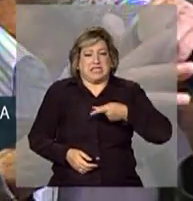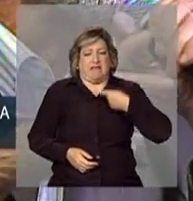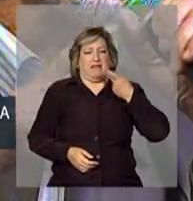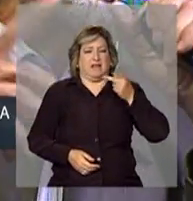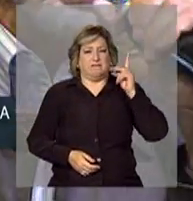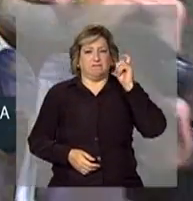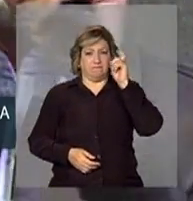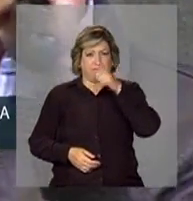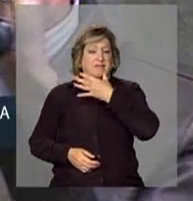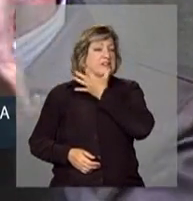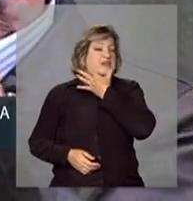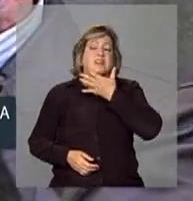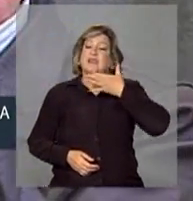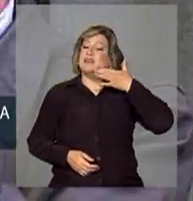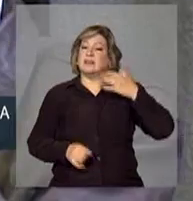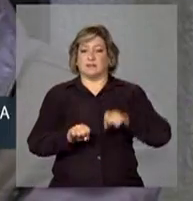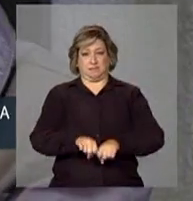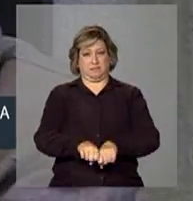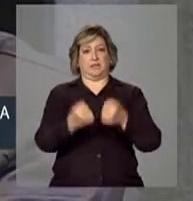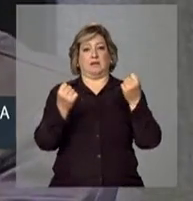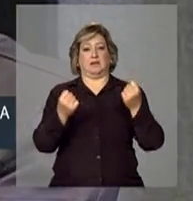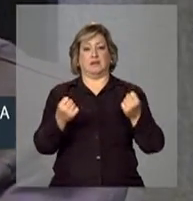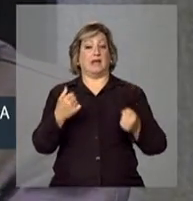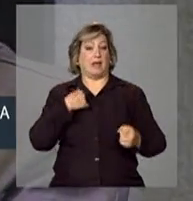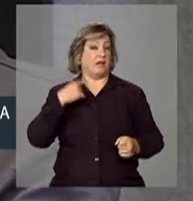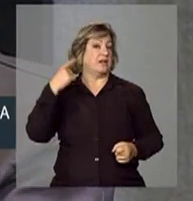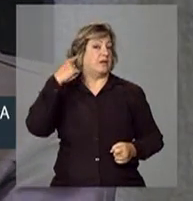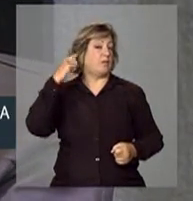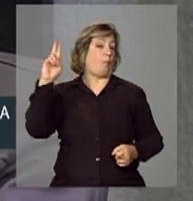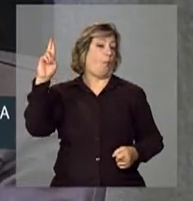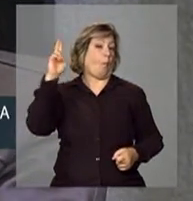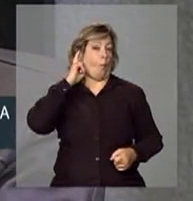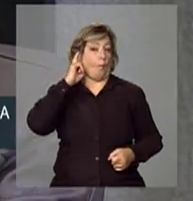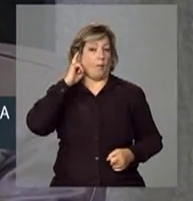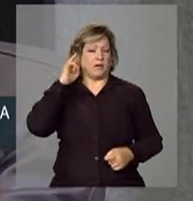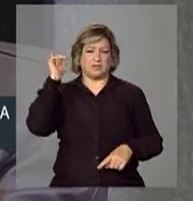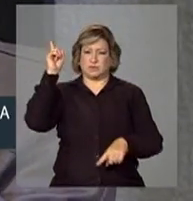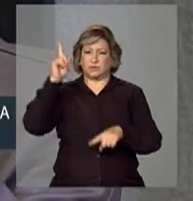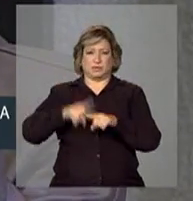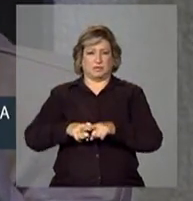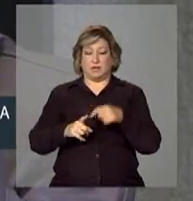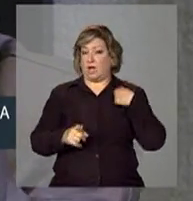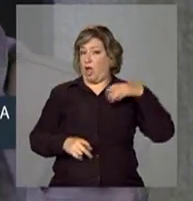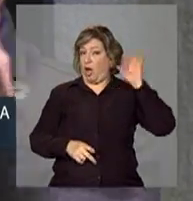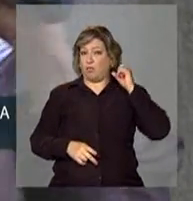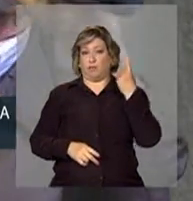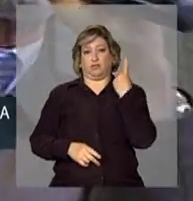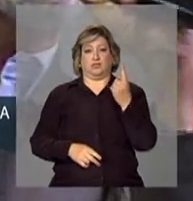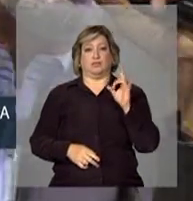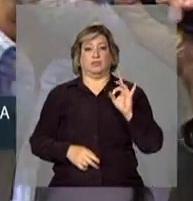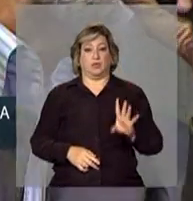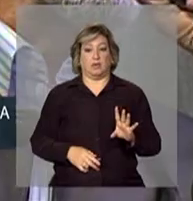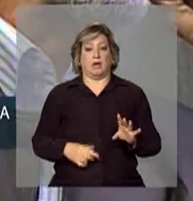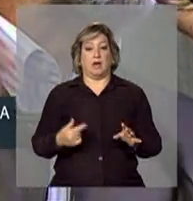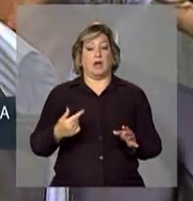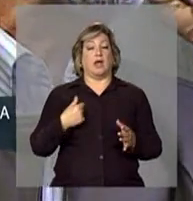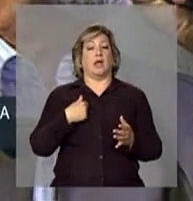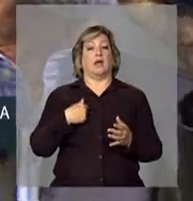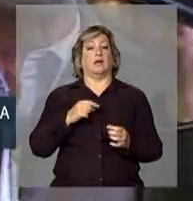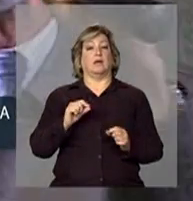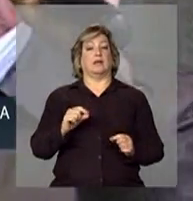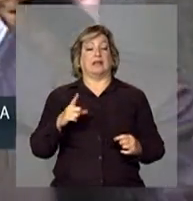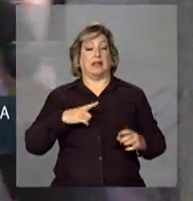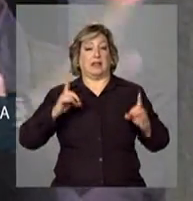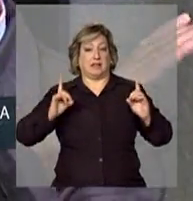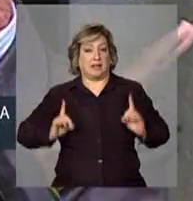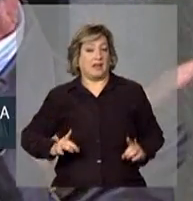dificuldade. Além de ser surdo de um ouvido completamente e ter deficiência